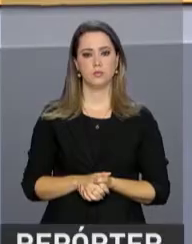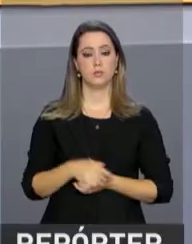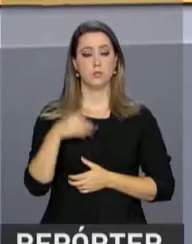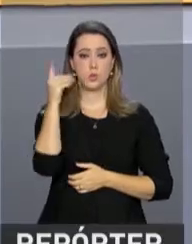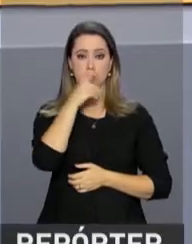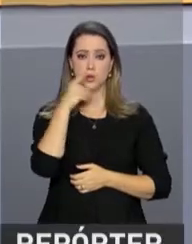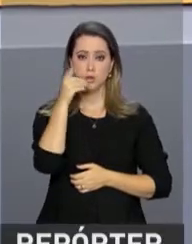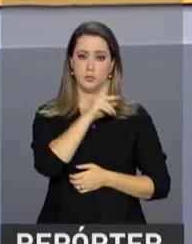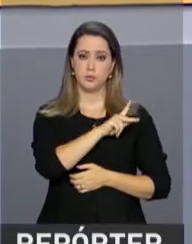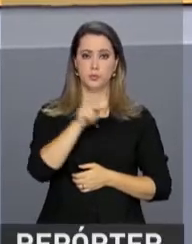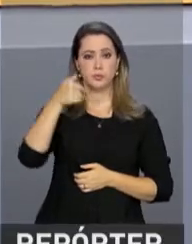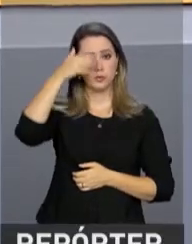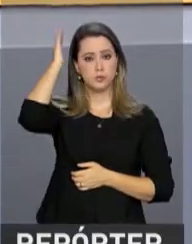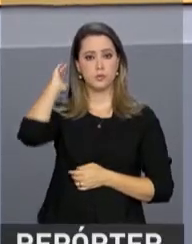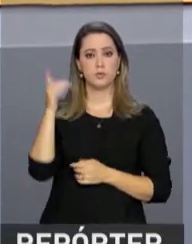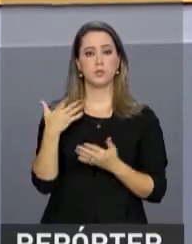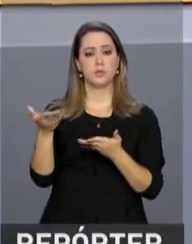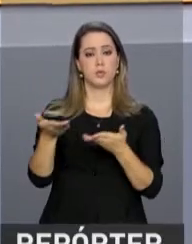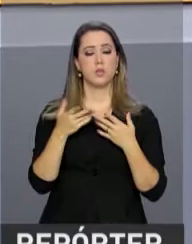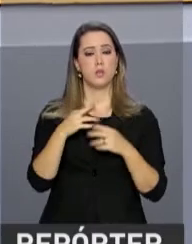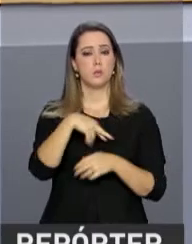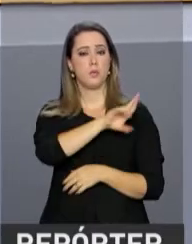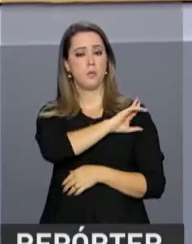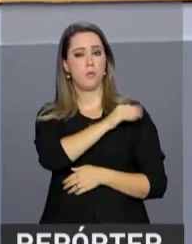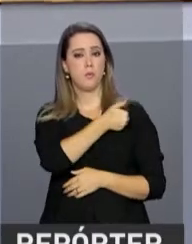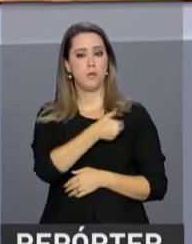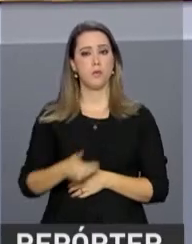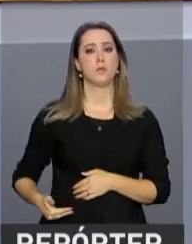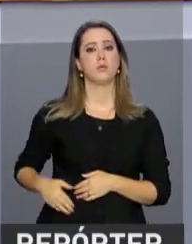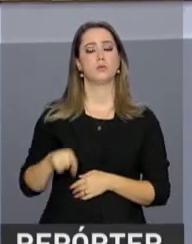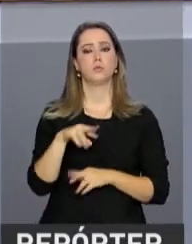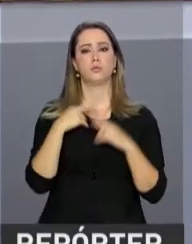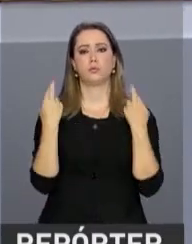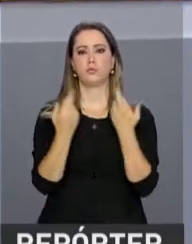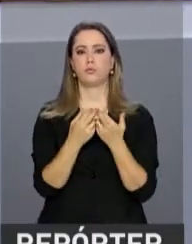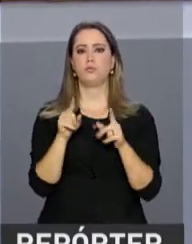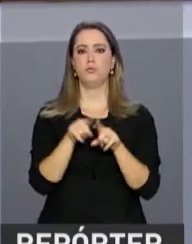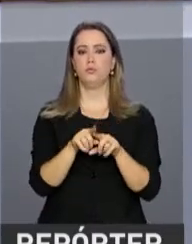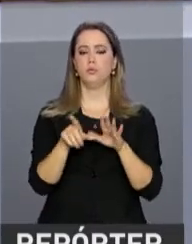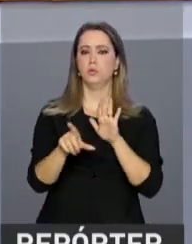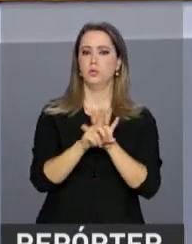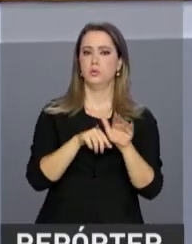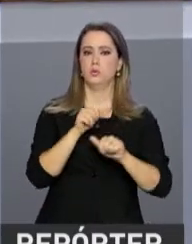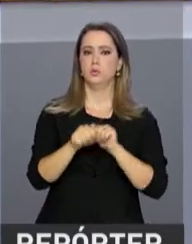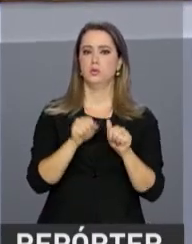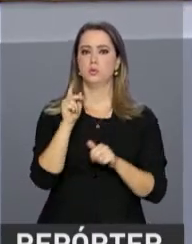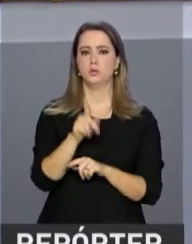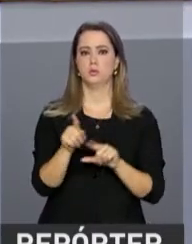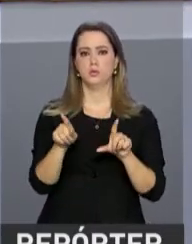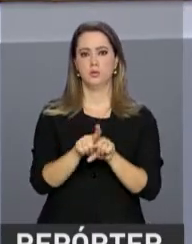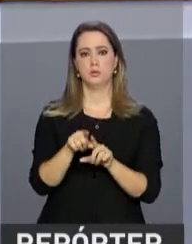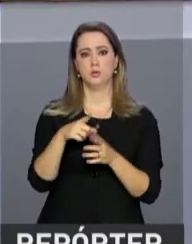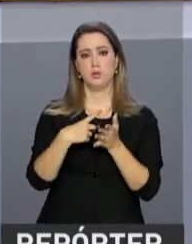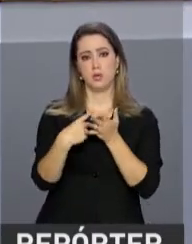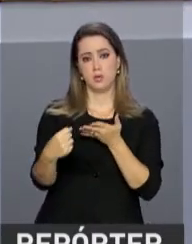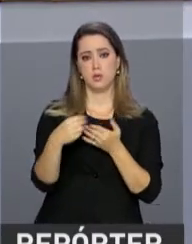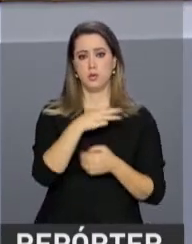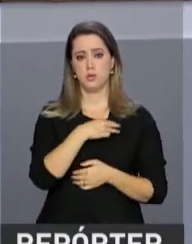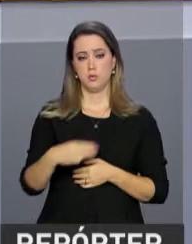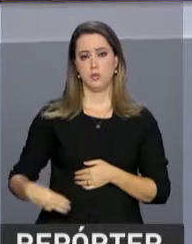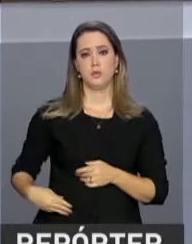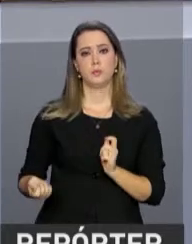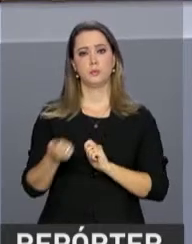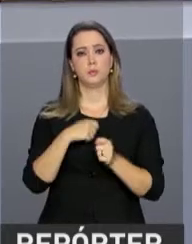neste domingo o presidente michel temer recebeu representantes do governo em uma reunião sobre a reforma da previdência à saída o ministro da